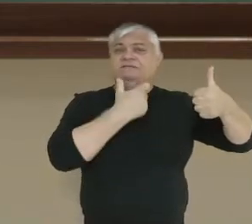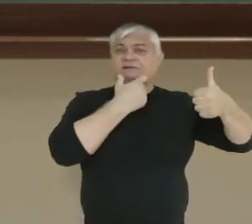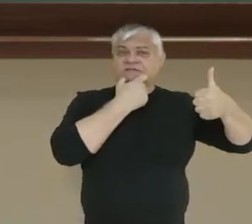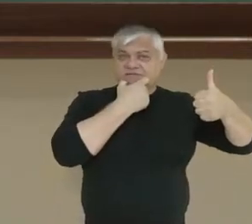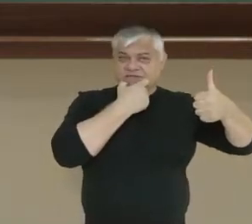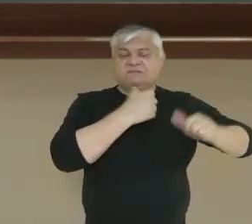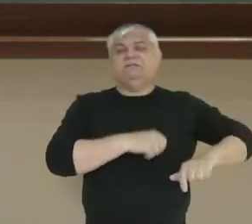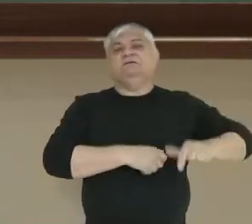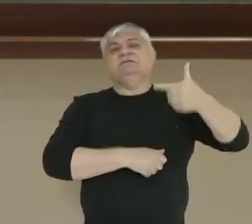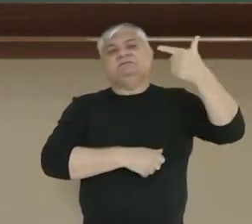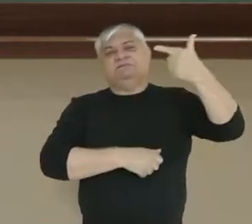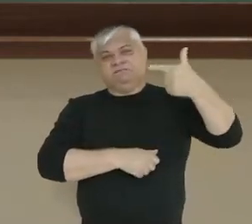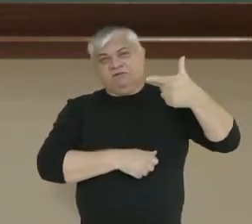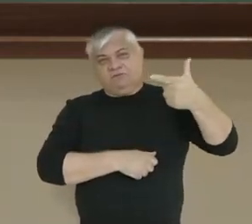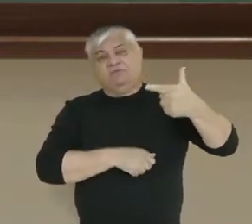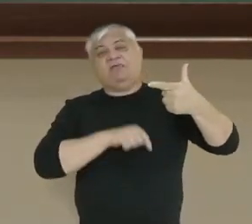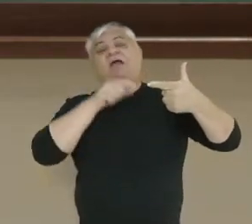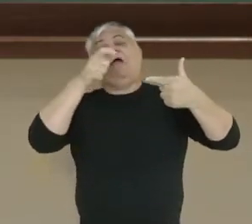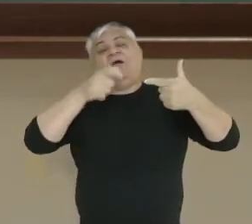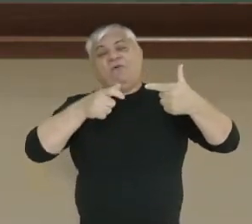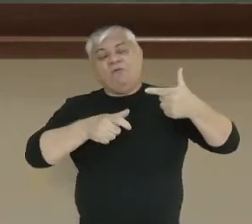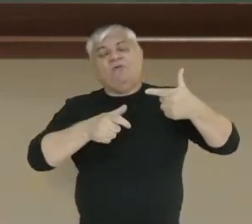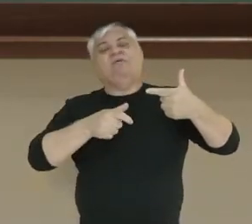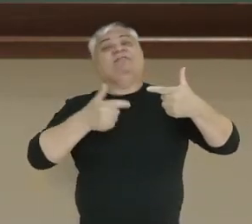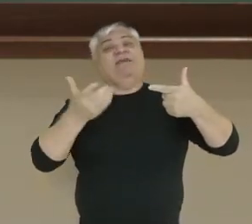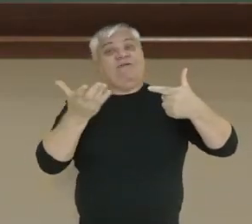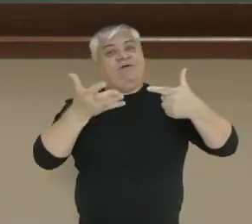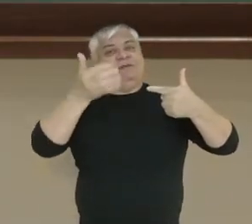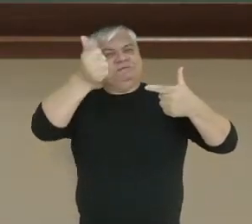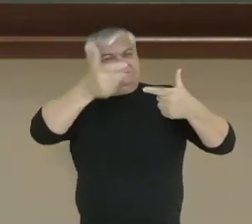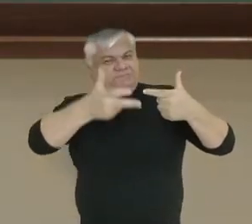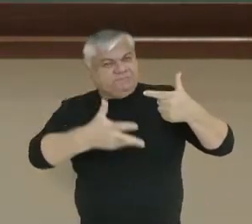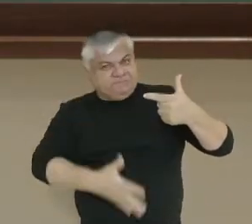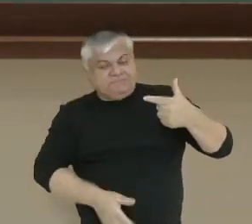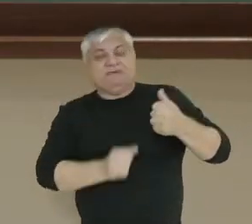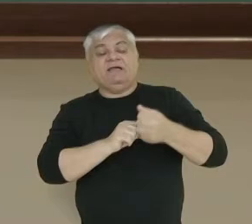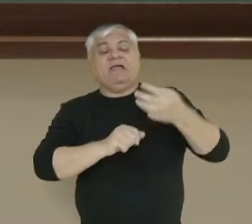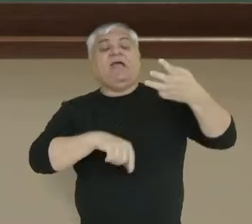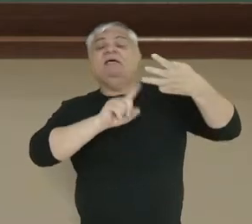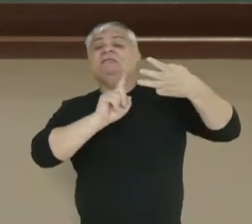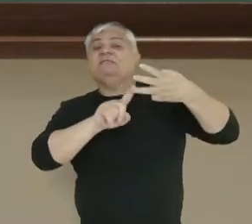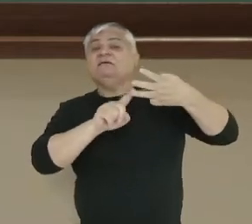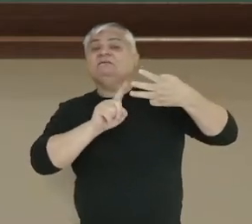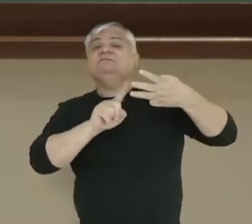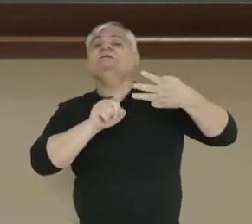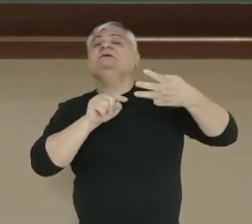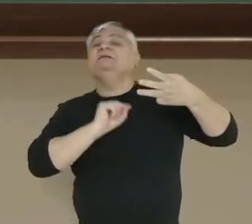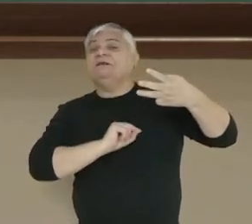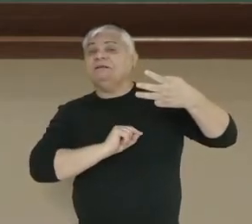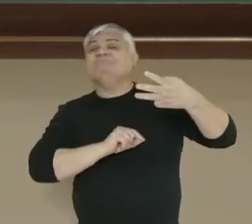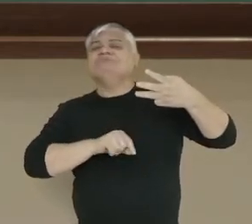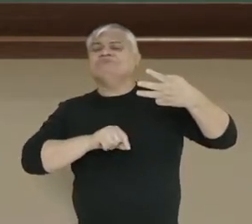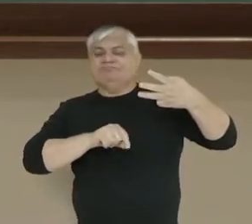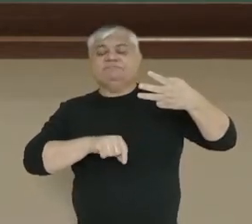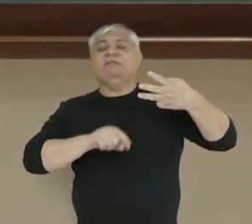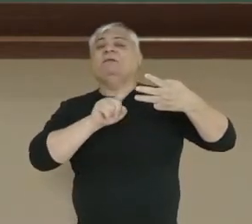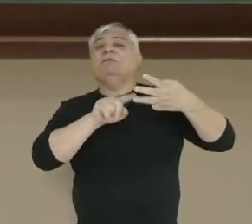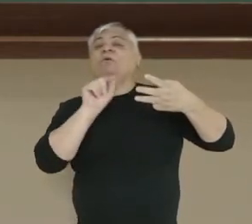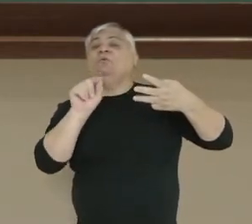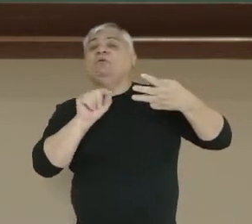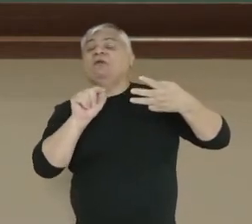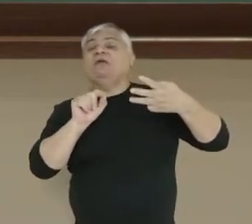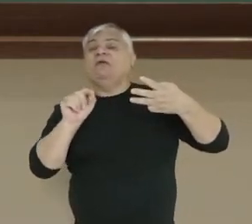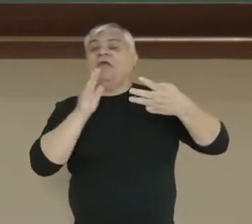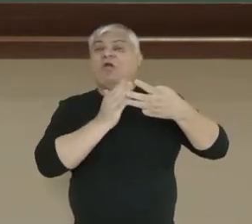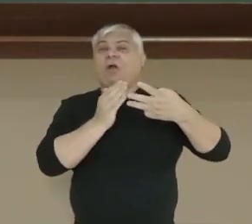Inglaterra, a segunda revolução industrial que vamos falar nessa aula, temos a terceira revolução industrial, onde vai entrar a